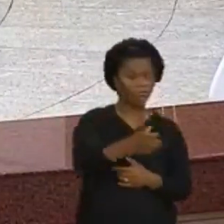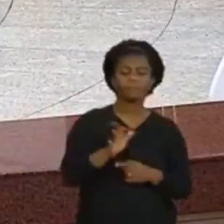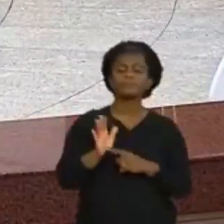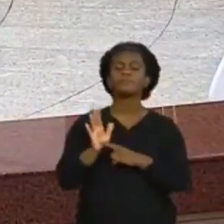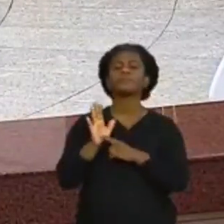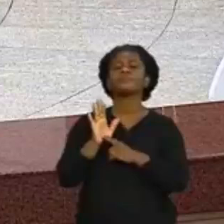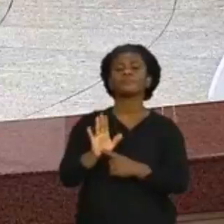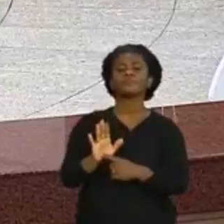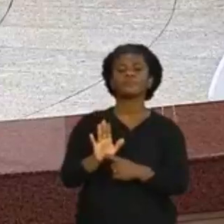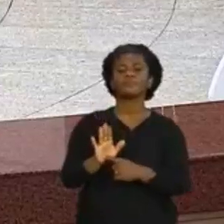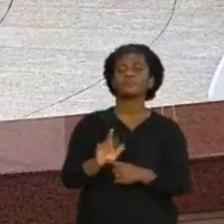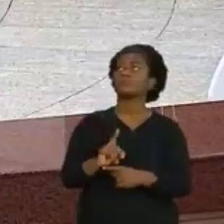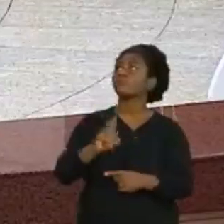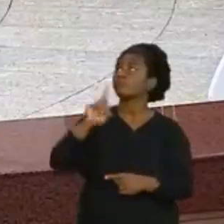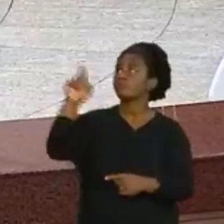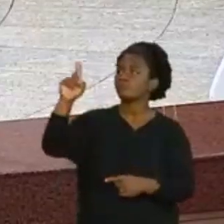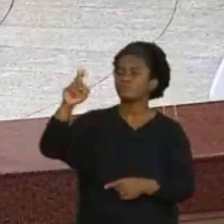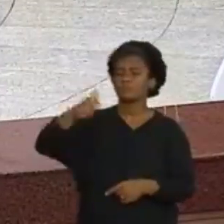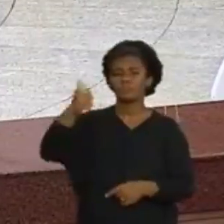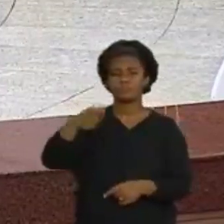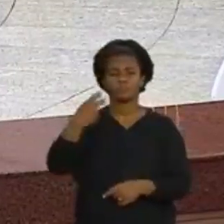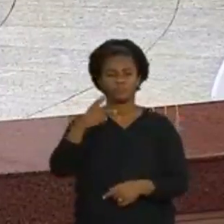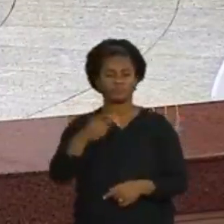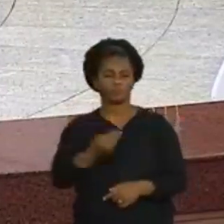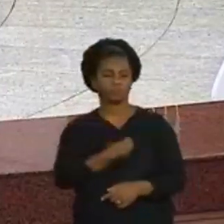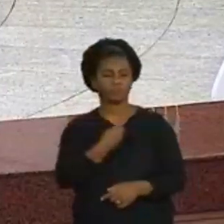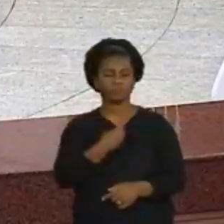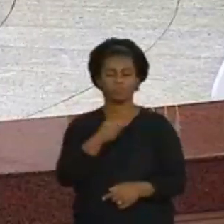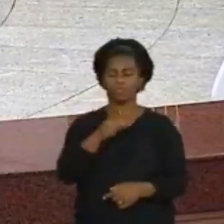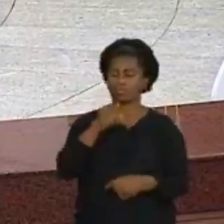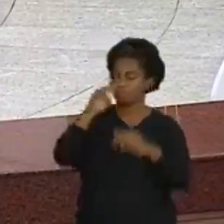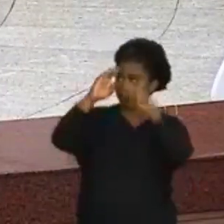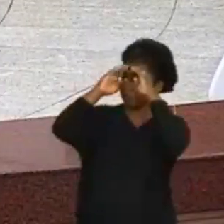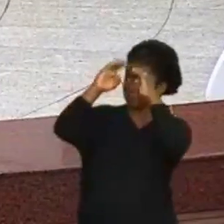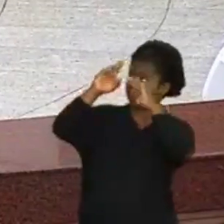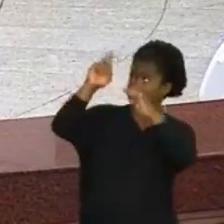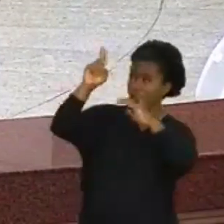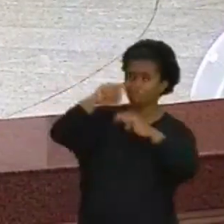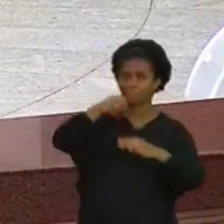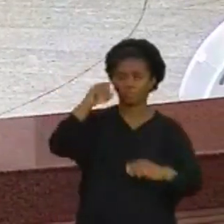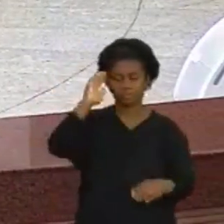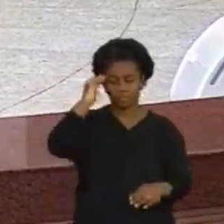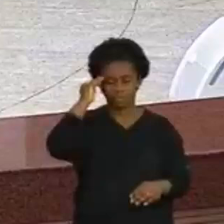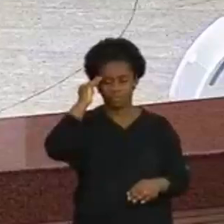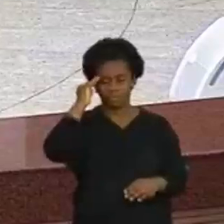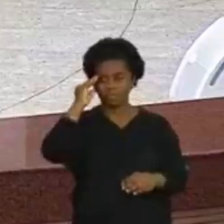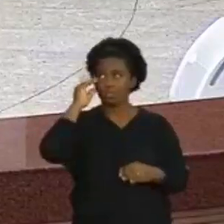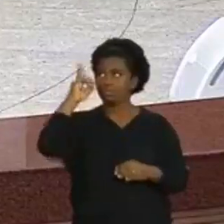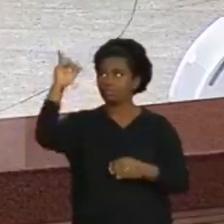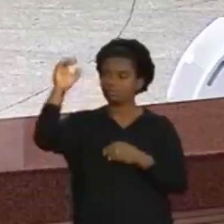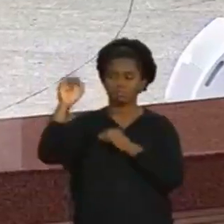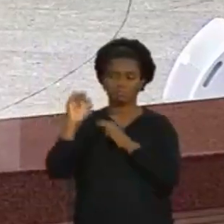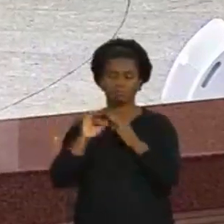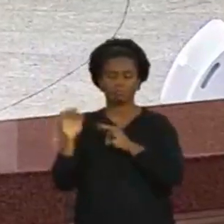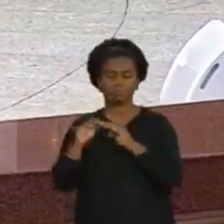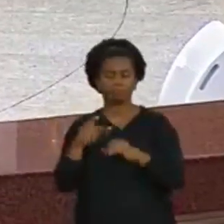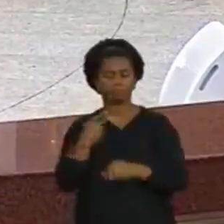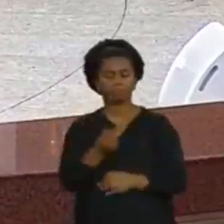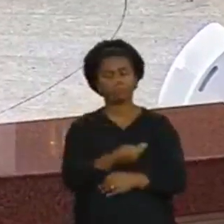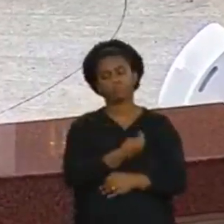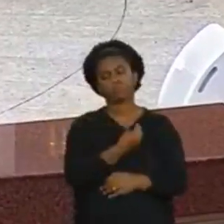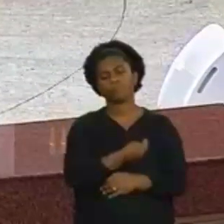mostram que Deus é primeiro na sua vida, que você honra a Deus, que você entendeu o plano de Deus na sua